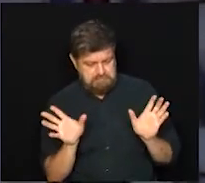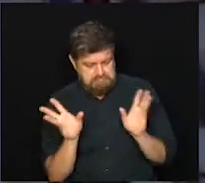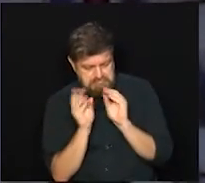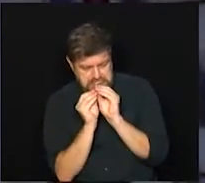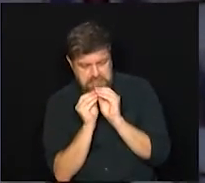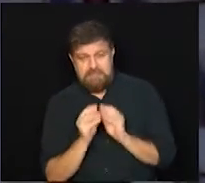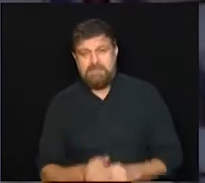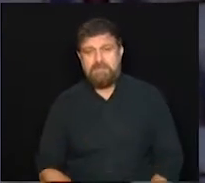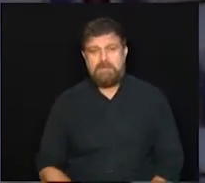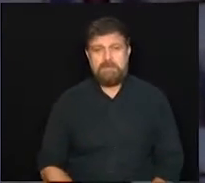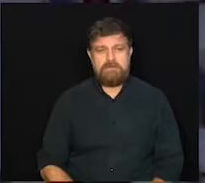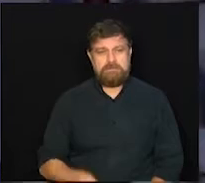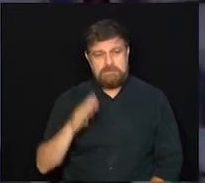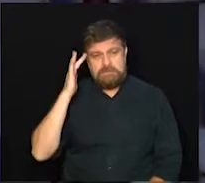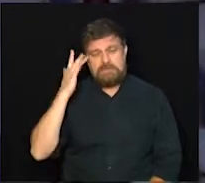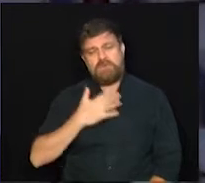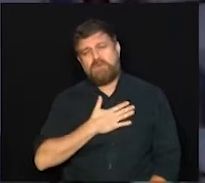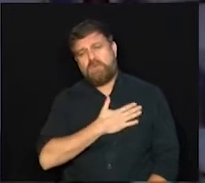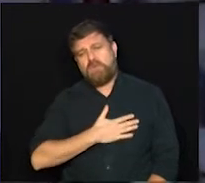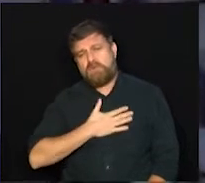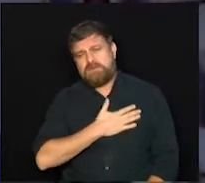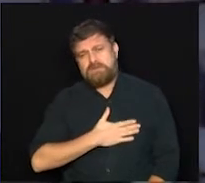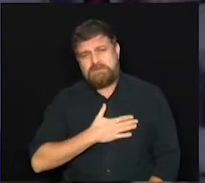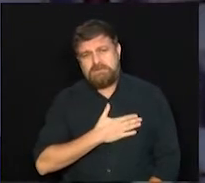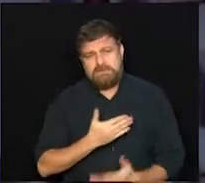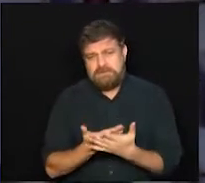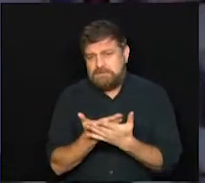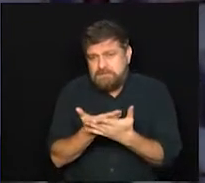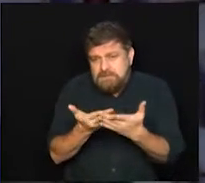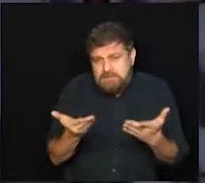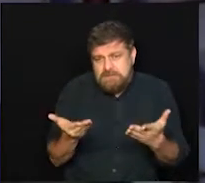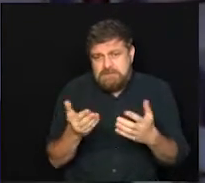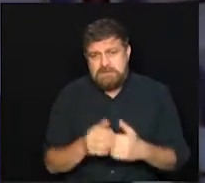que, e até gostaria de que vocês,